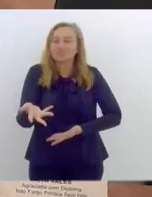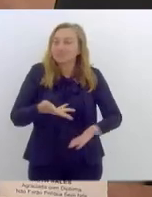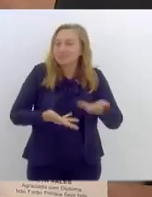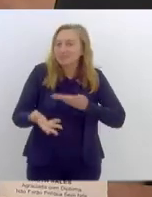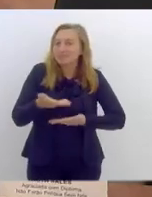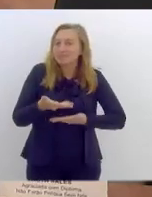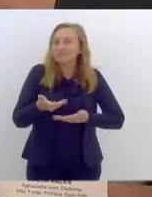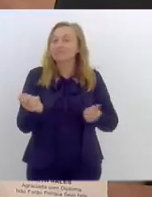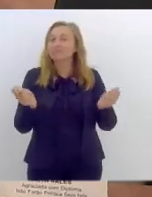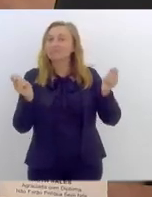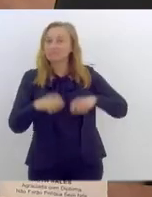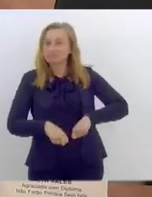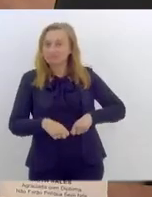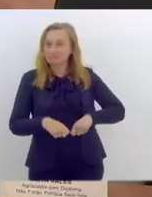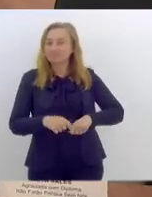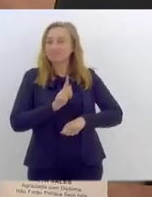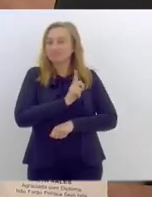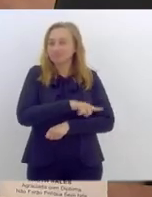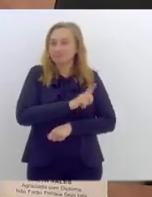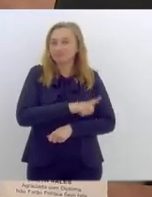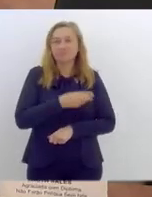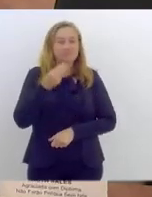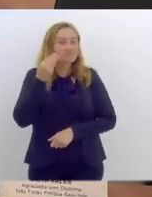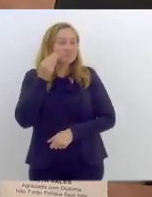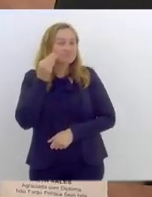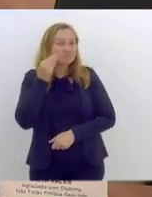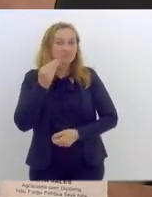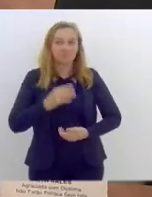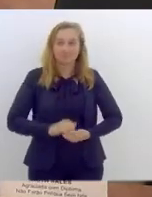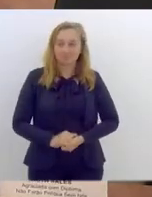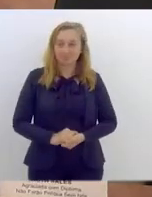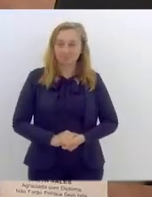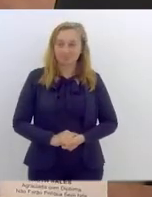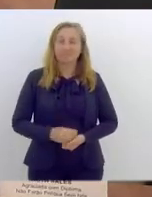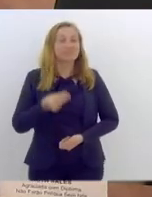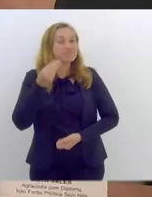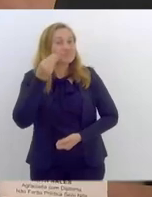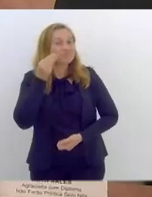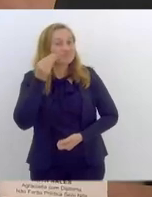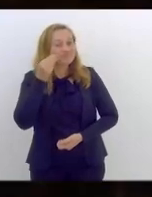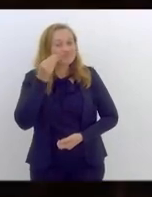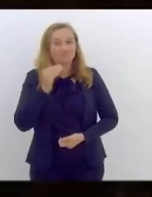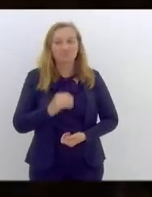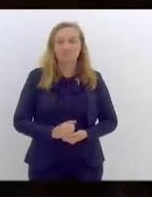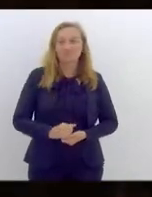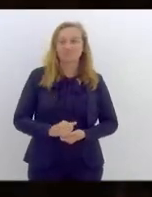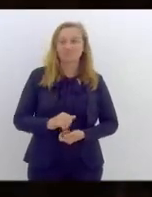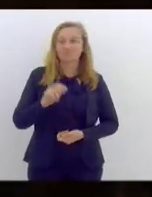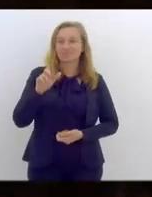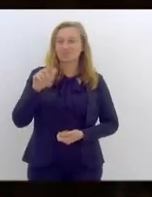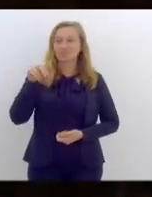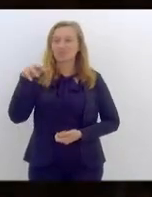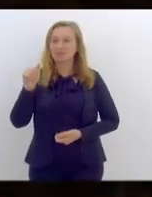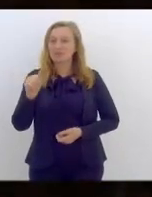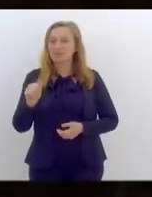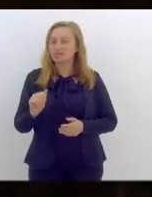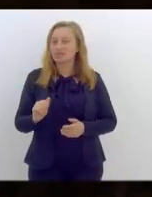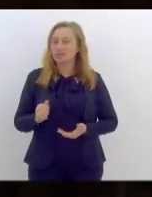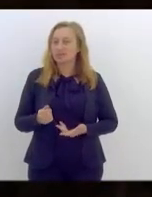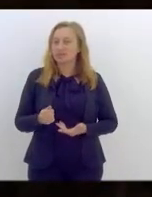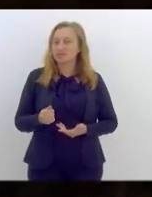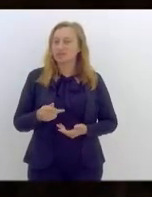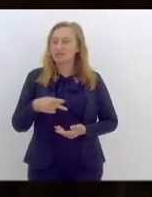pela competência, pela gestão da Mônica Francisco. A Mônica Francisco, a Luana Xavier, roubou minha fala, que ela